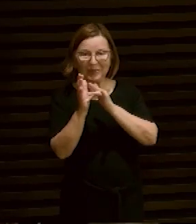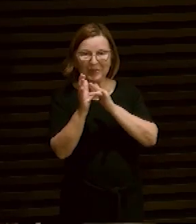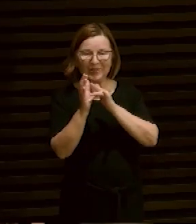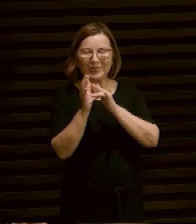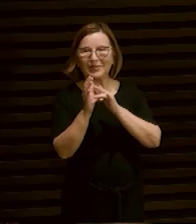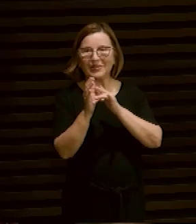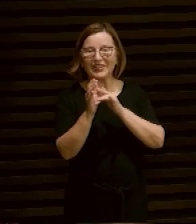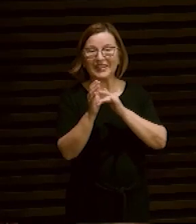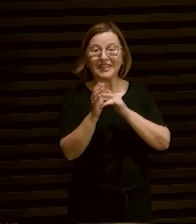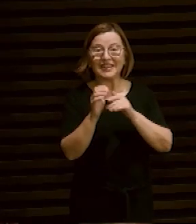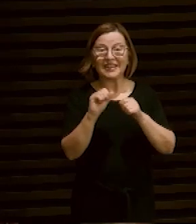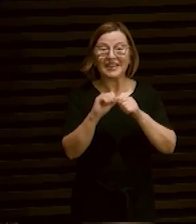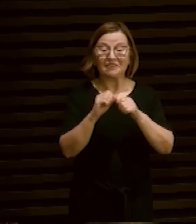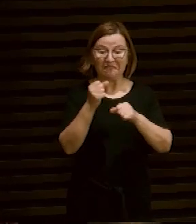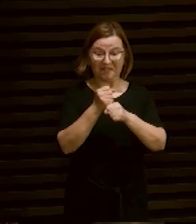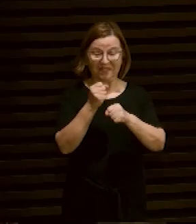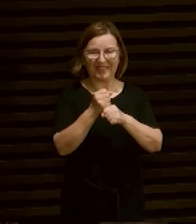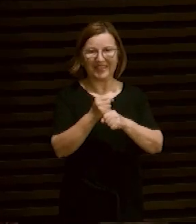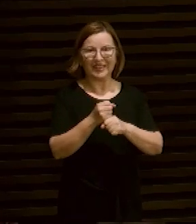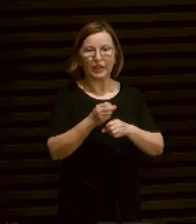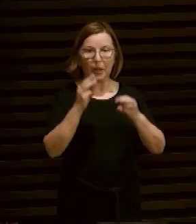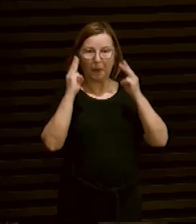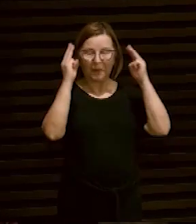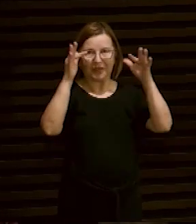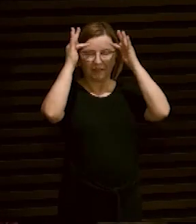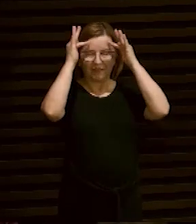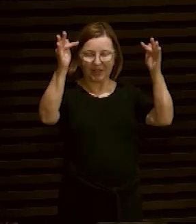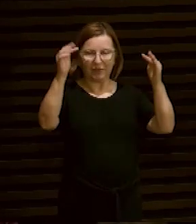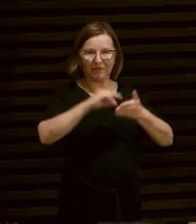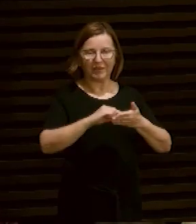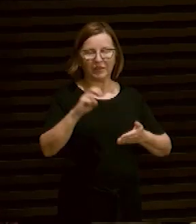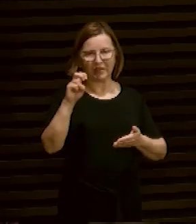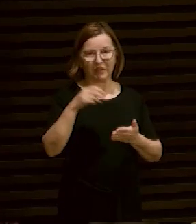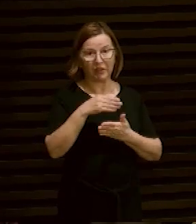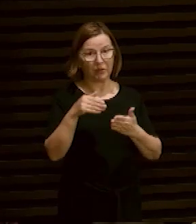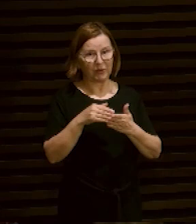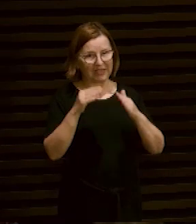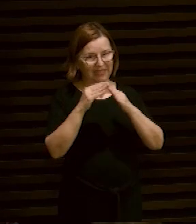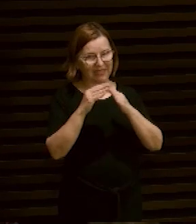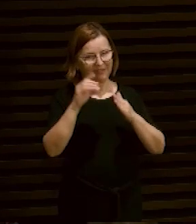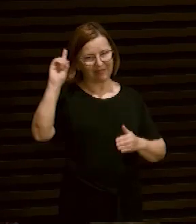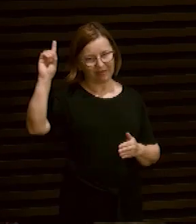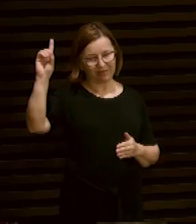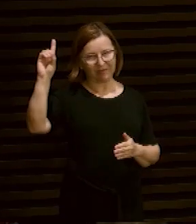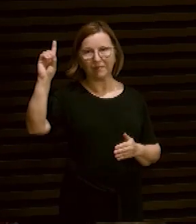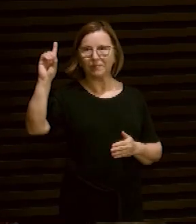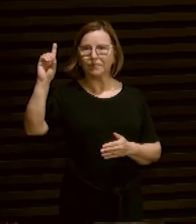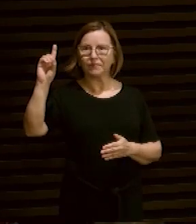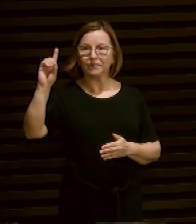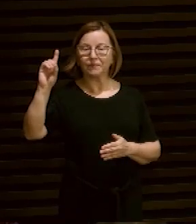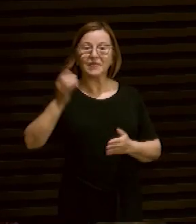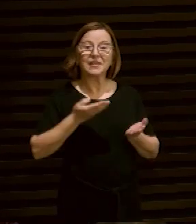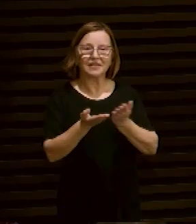o construtor. Moisés era fiel, versículo 5, em toda a casa de Deus, como